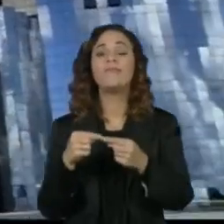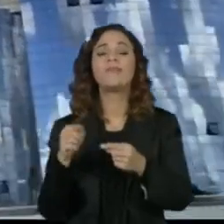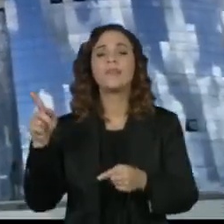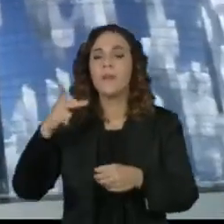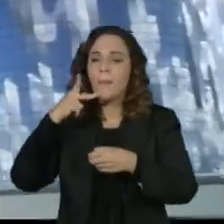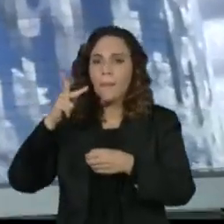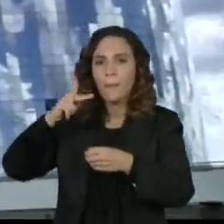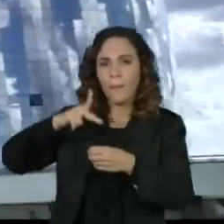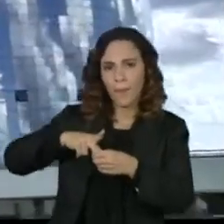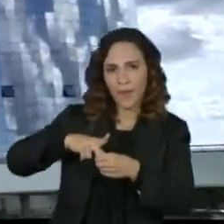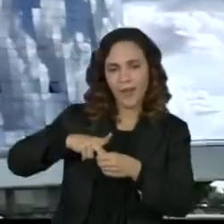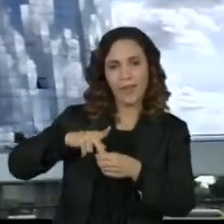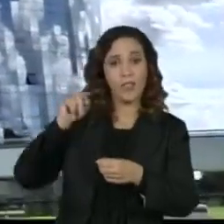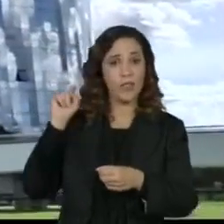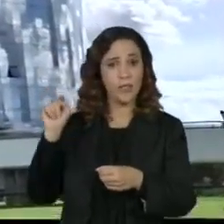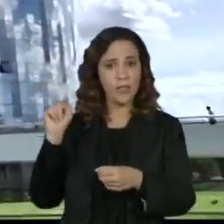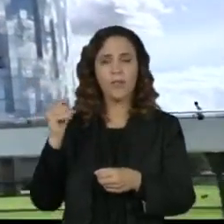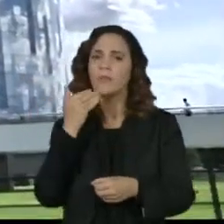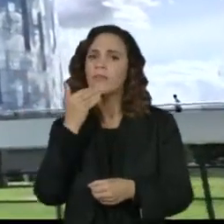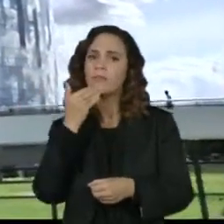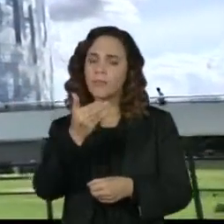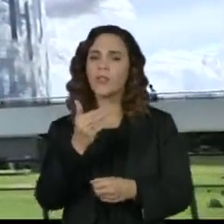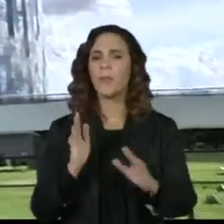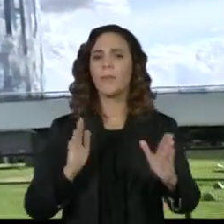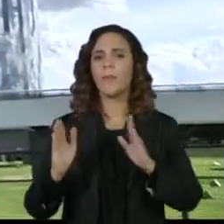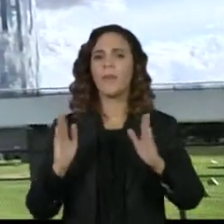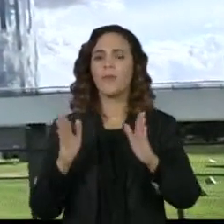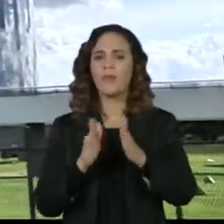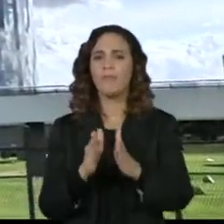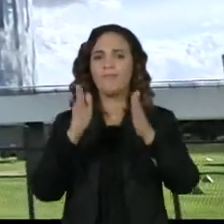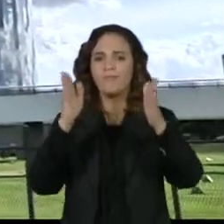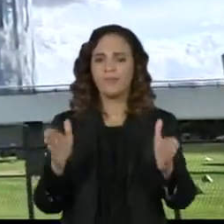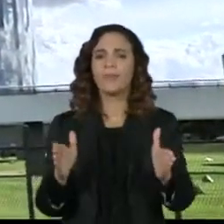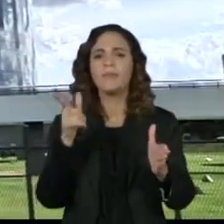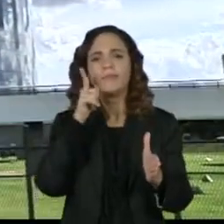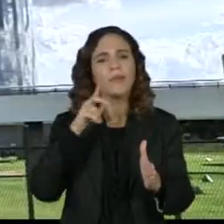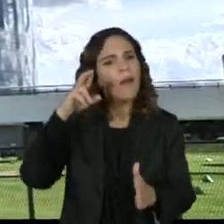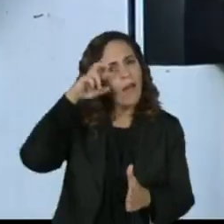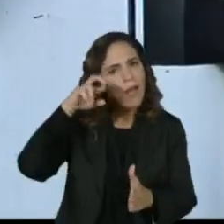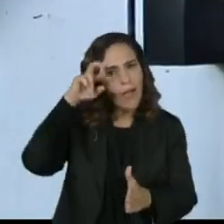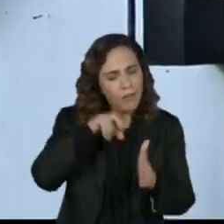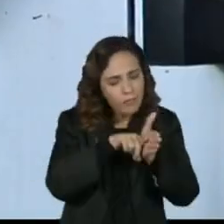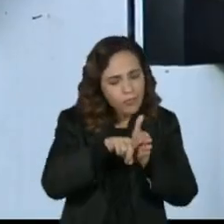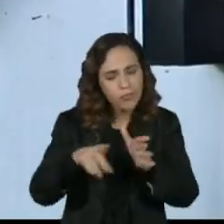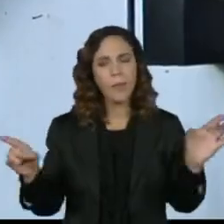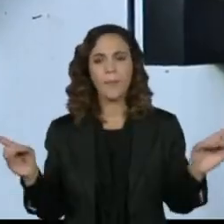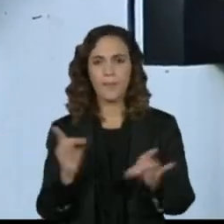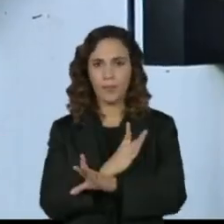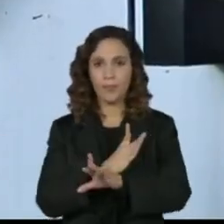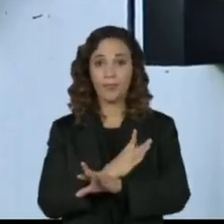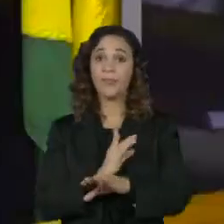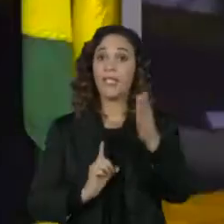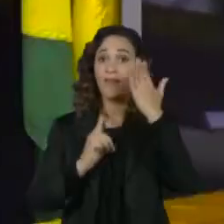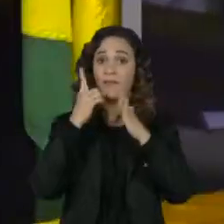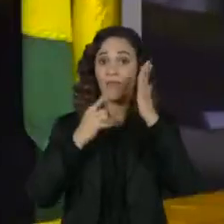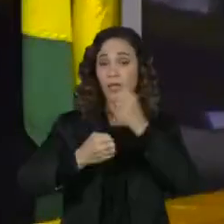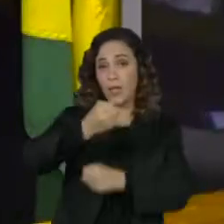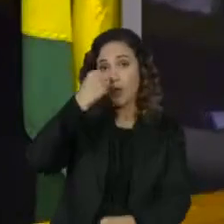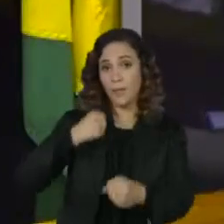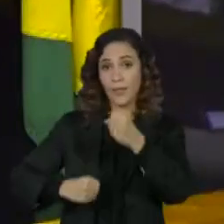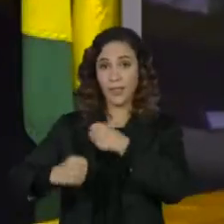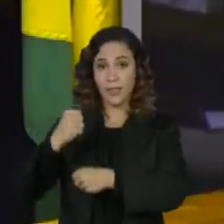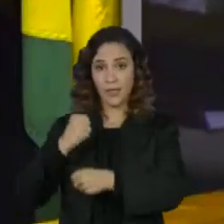da procuradoria-geral da República de extensão de prazo para concluir a investigação desde fevereiro do ano passado